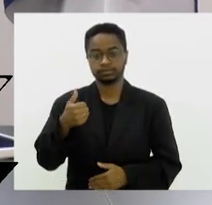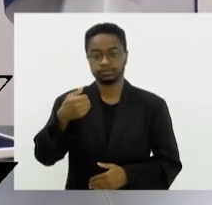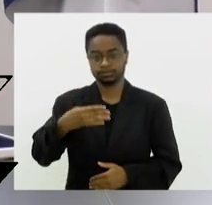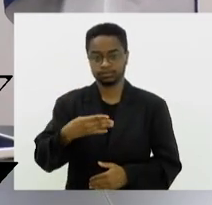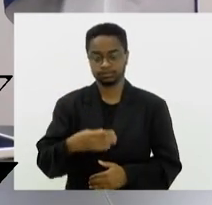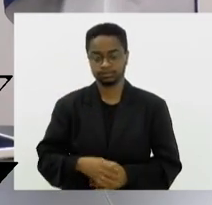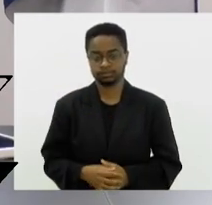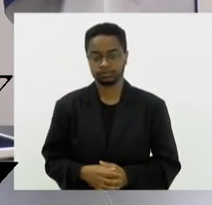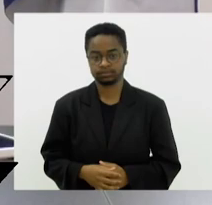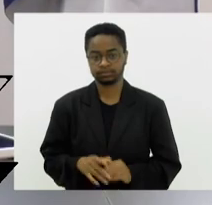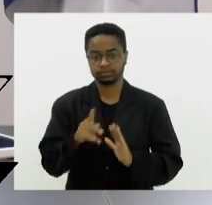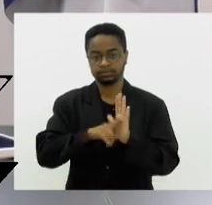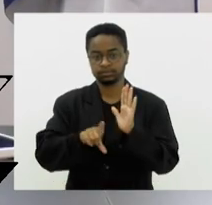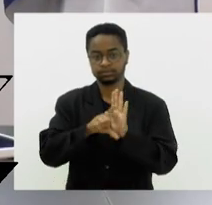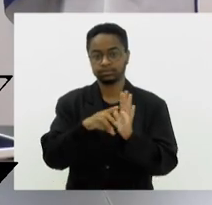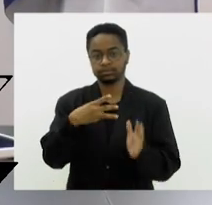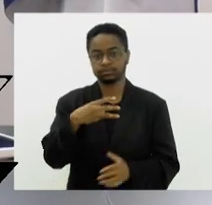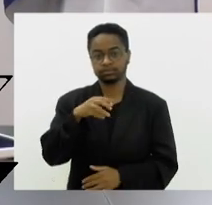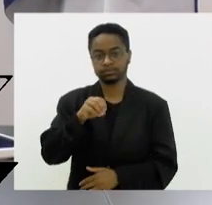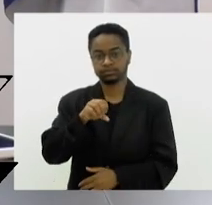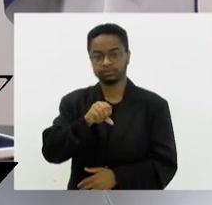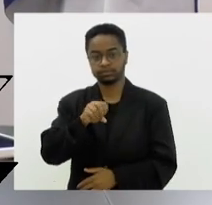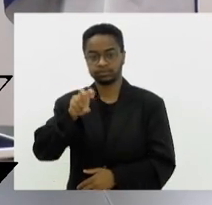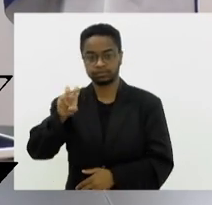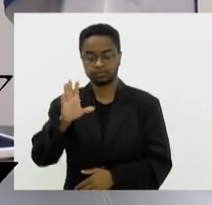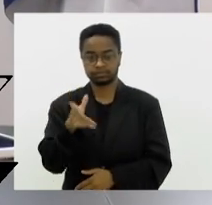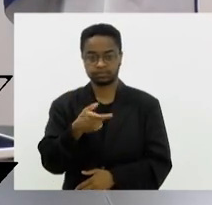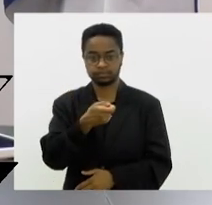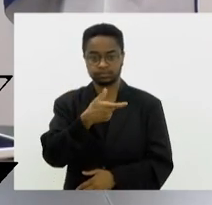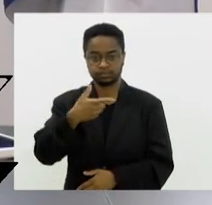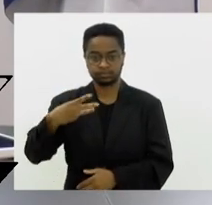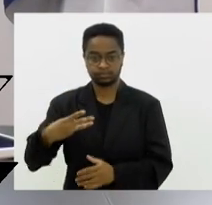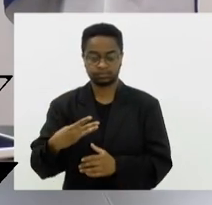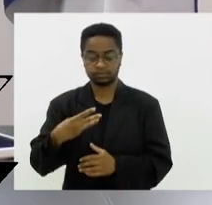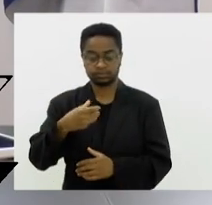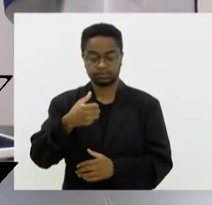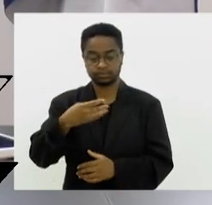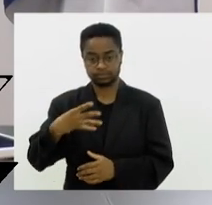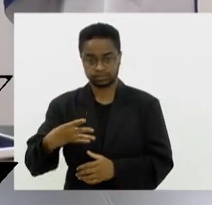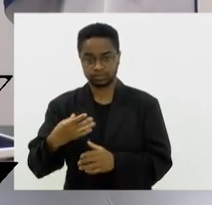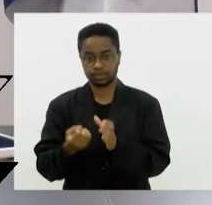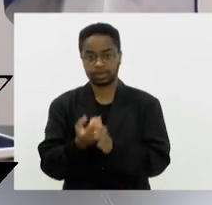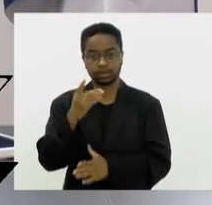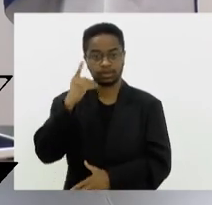pauta, PL 395 de 24, de autoria do deputado Rodrigo Amorim, que